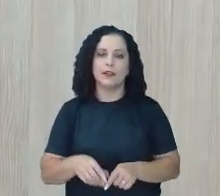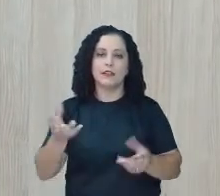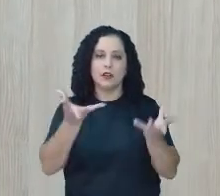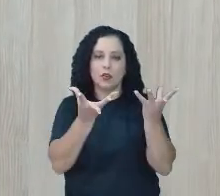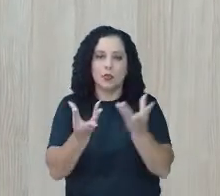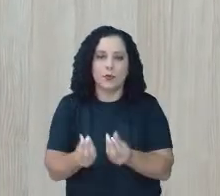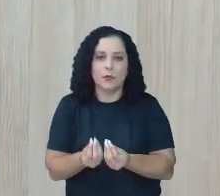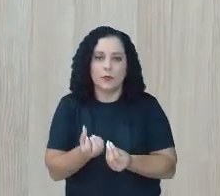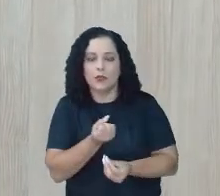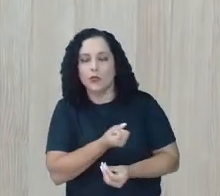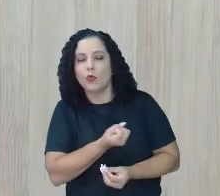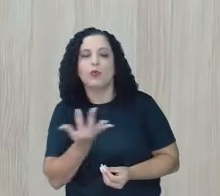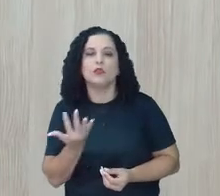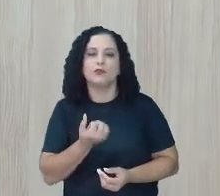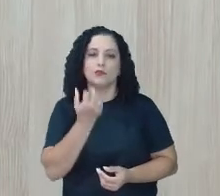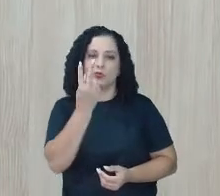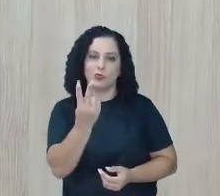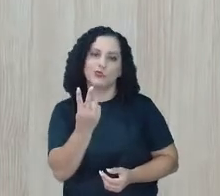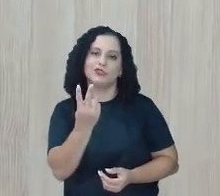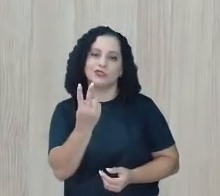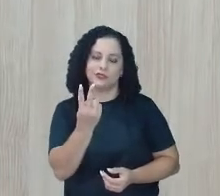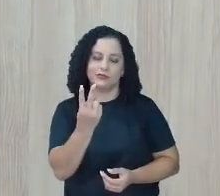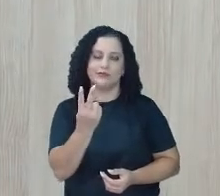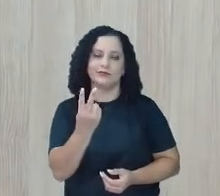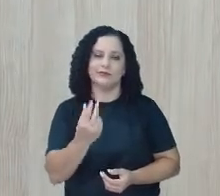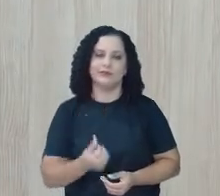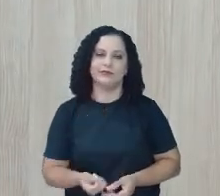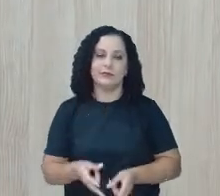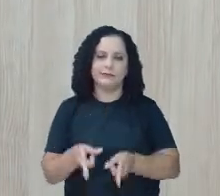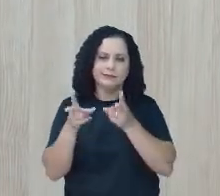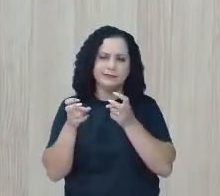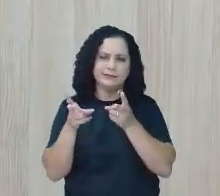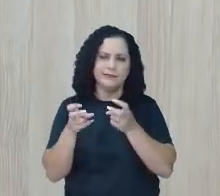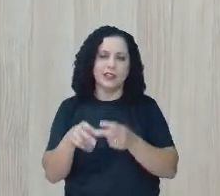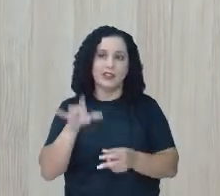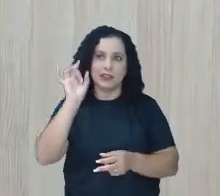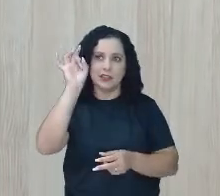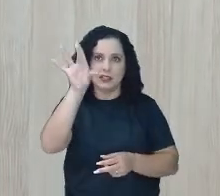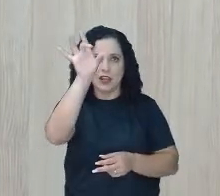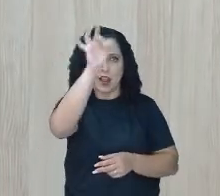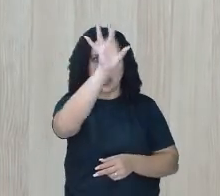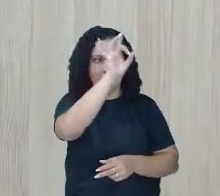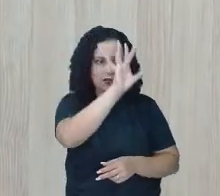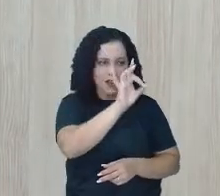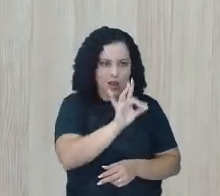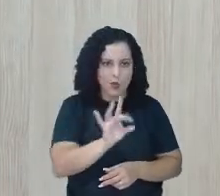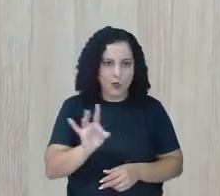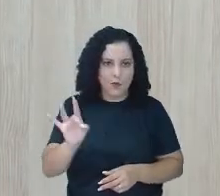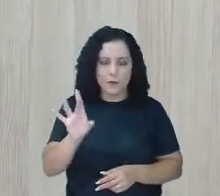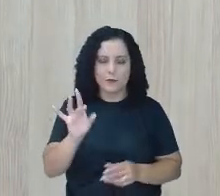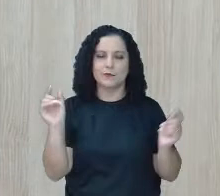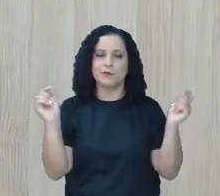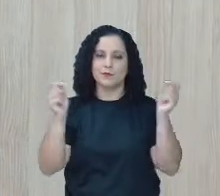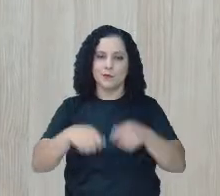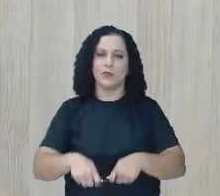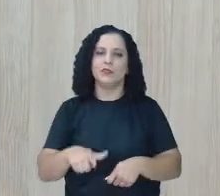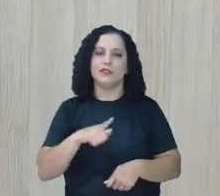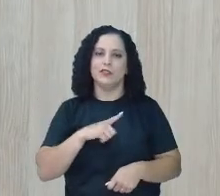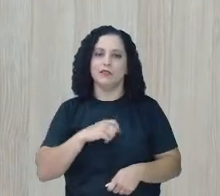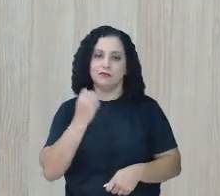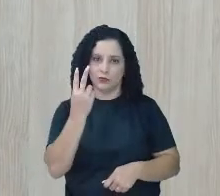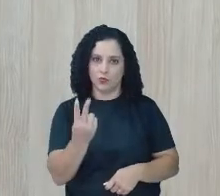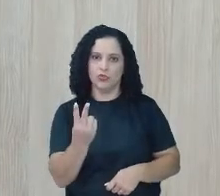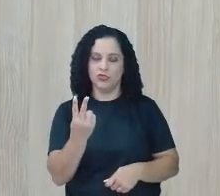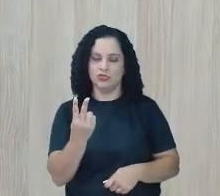2 diagonais. Mas aí a gente percebe que de cada vértice a gente pode fazer essas 2